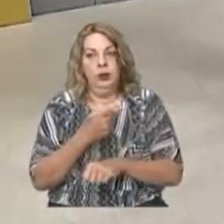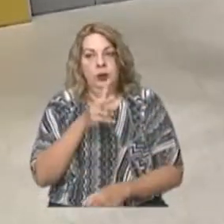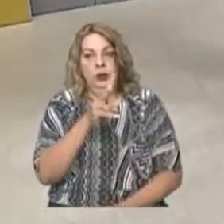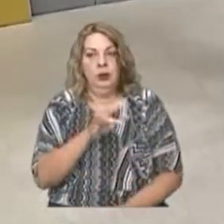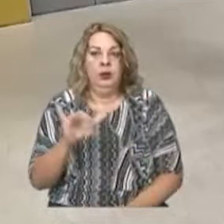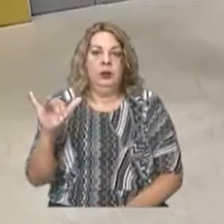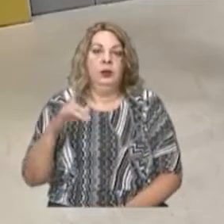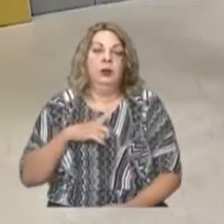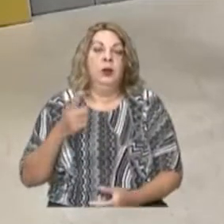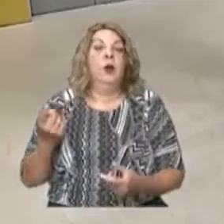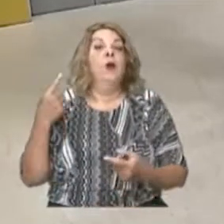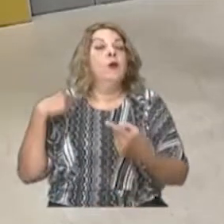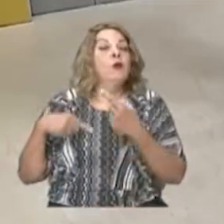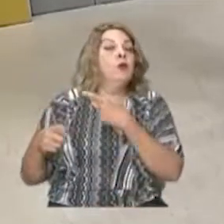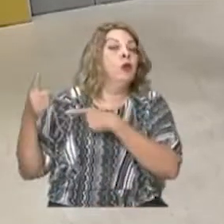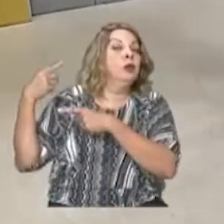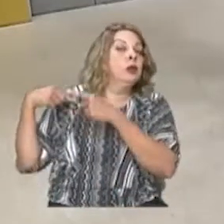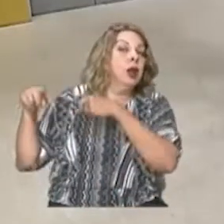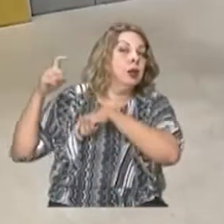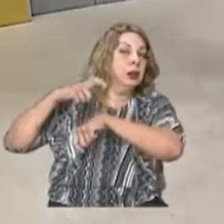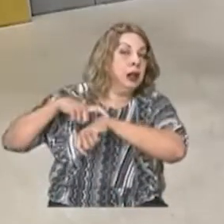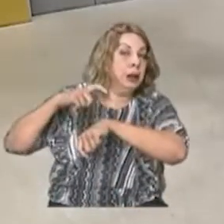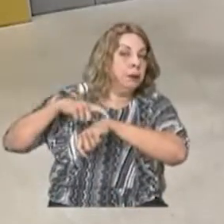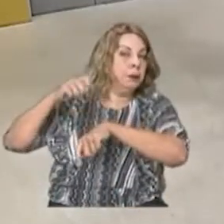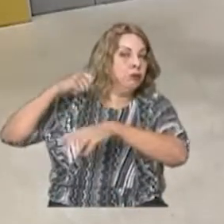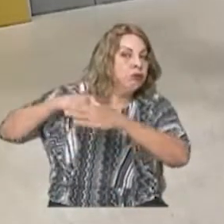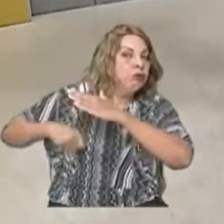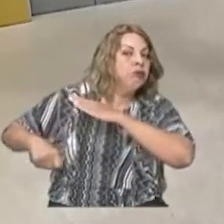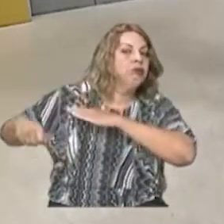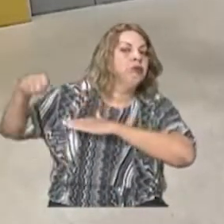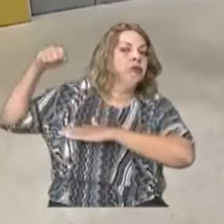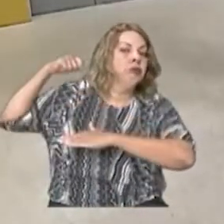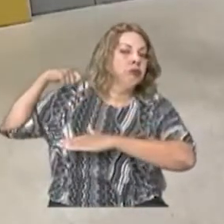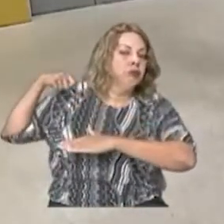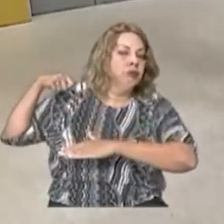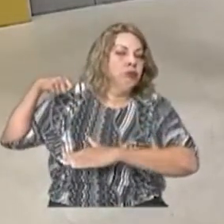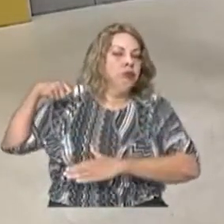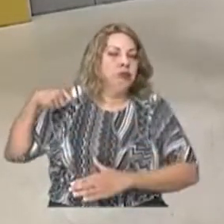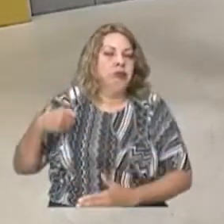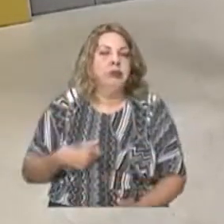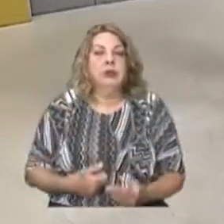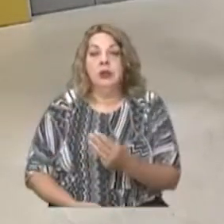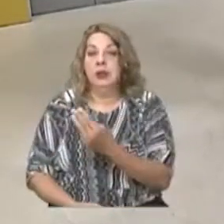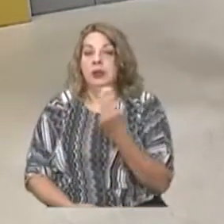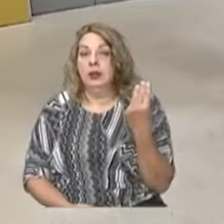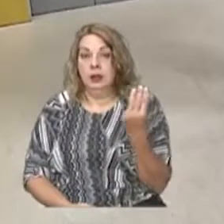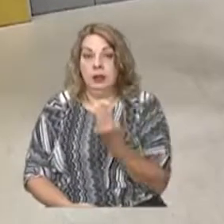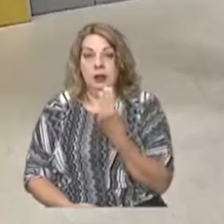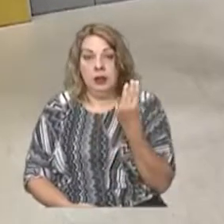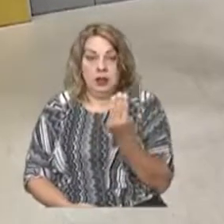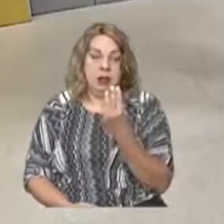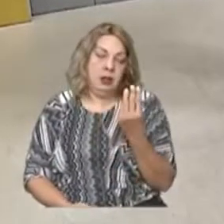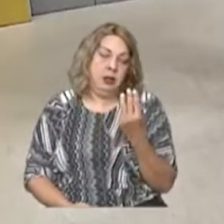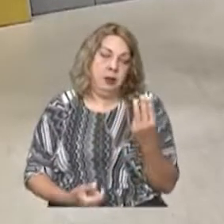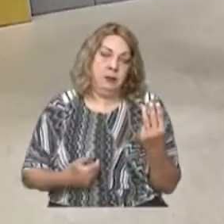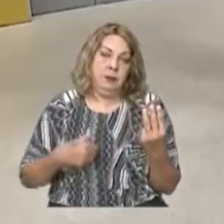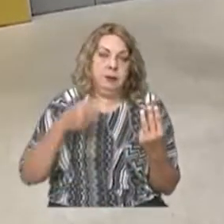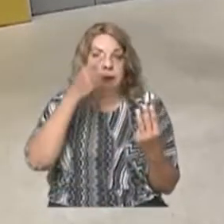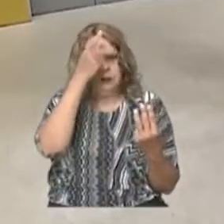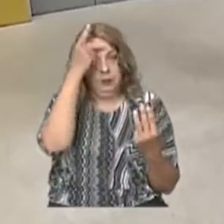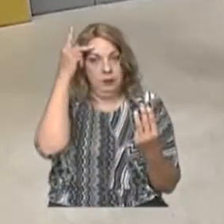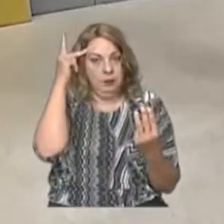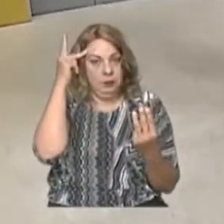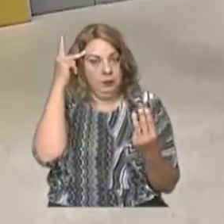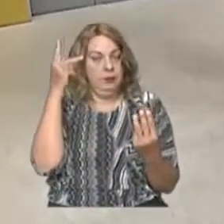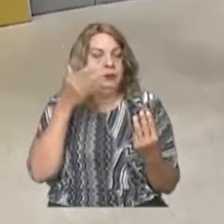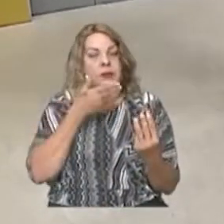nossa máquina do tempo do Caju Cap. Afinal... Trio pé de serra é bom, trio elétrico também, mas não tem